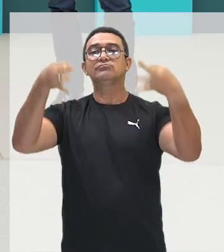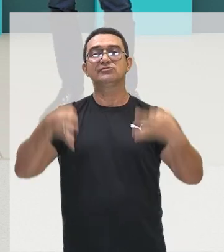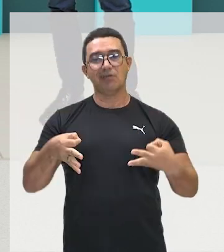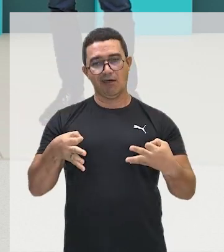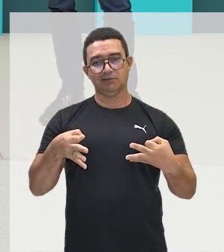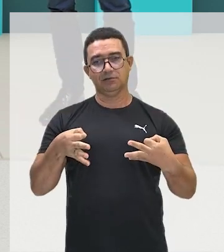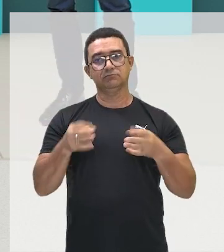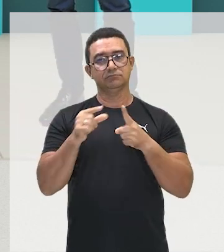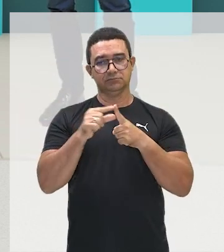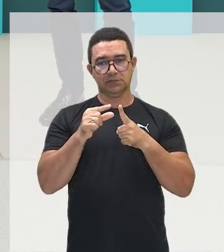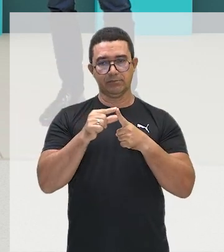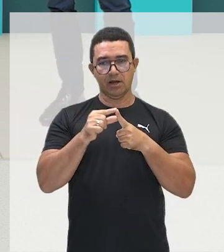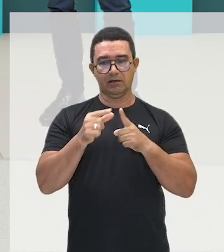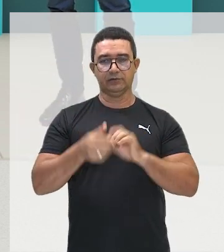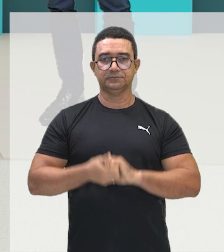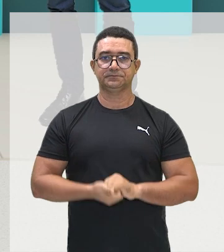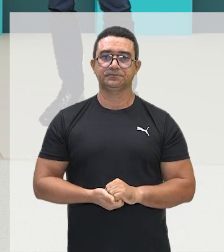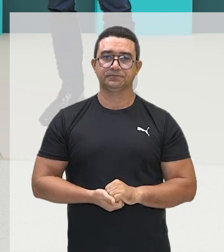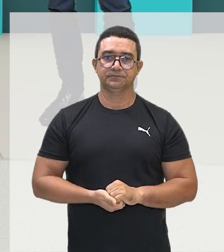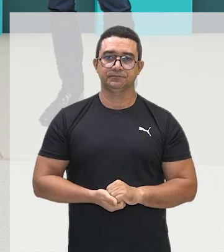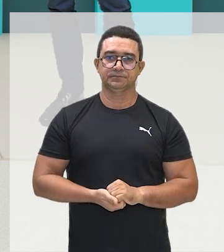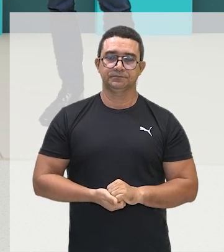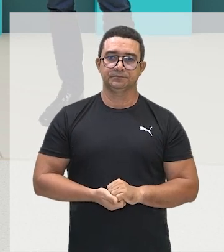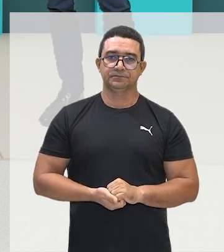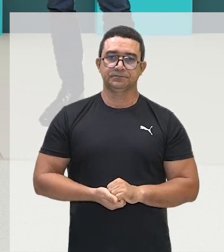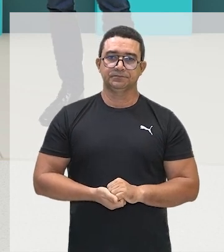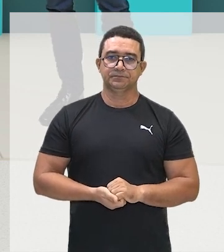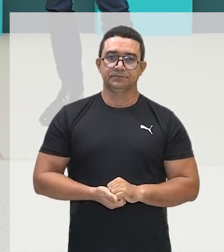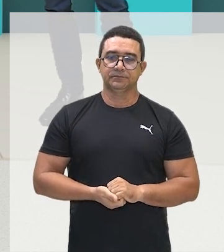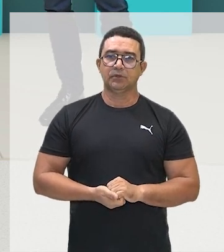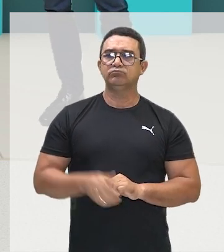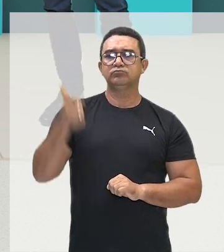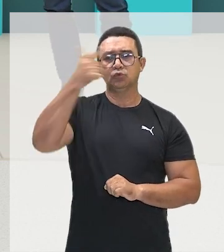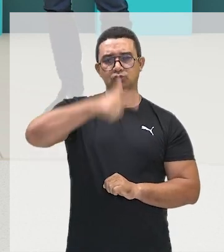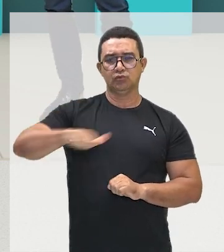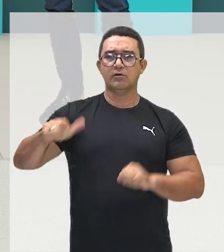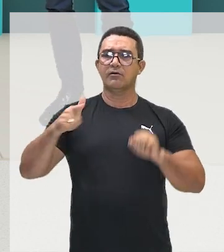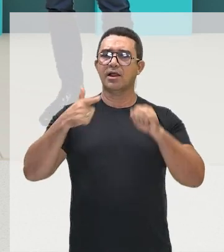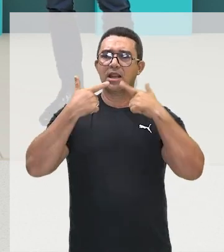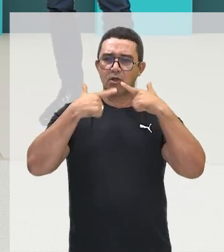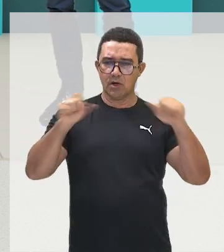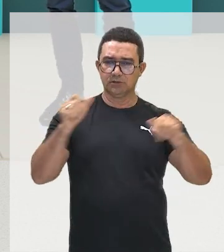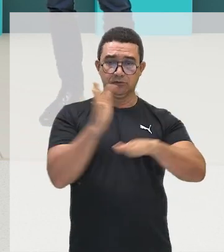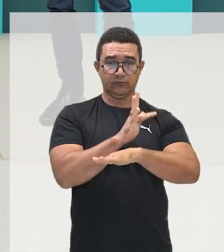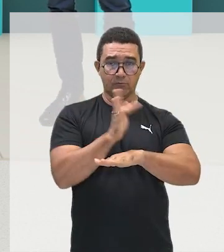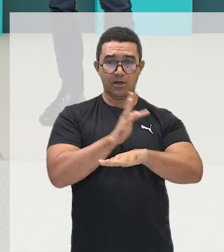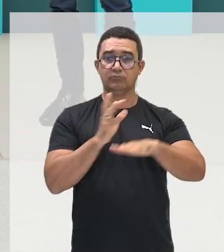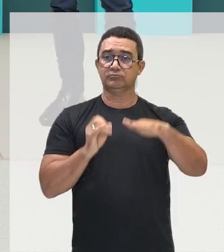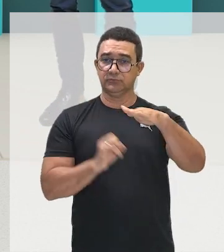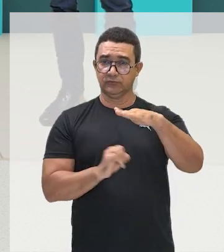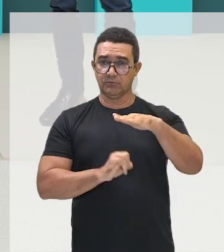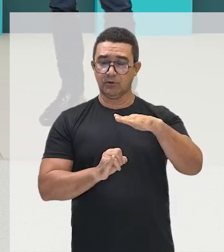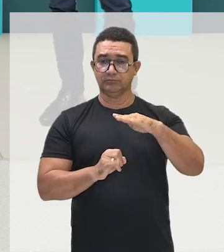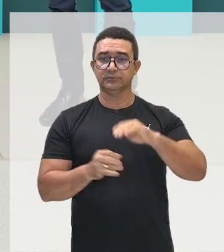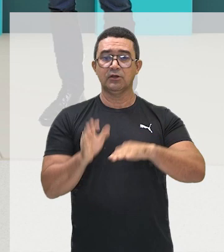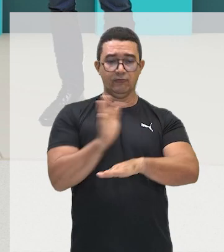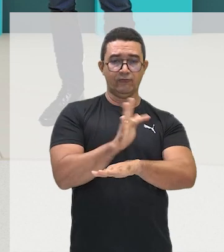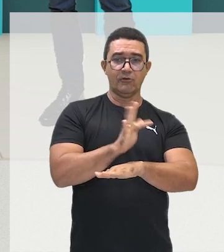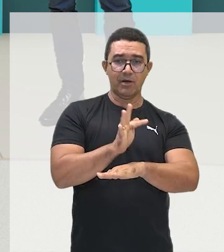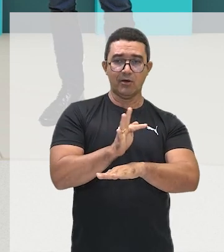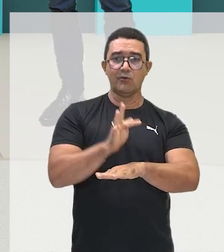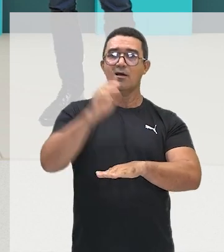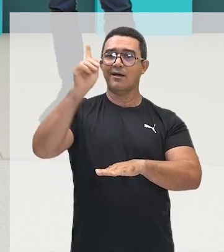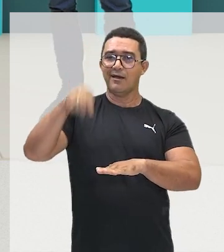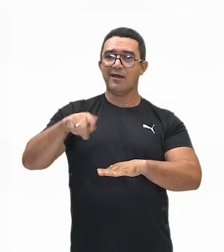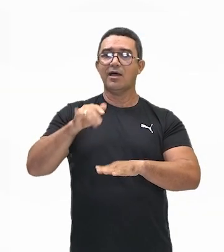palavras, ok? Continuando então, ainda falando sobre linguagem formal e informal. Linguagem formal, ele tem por característica, então,